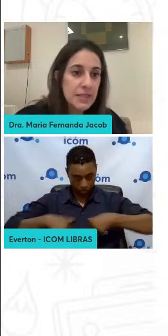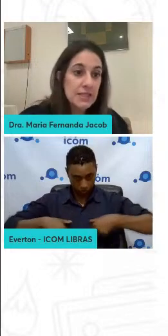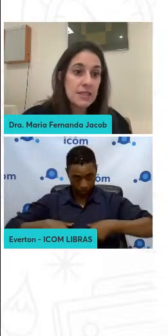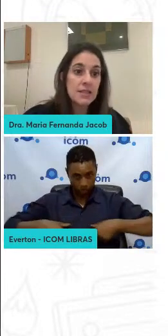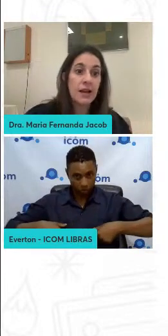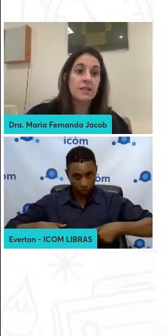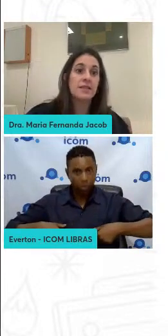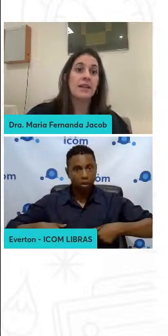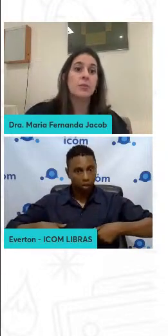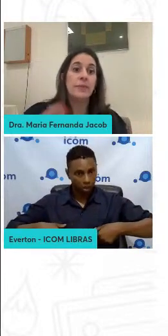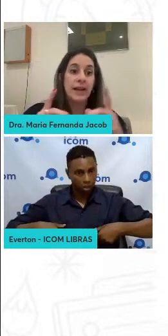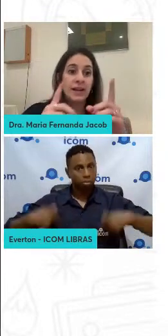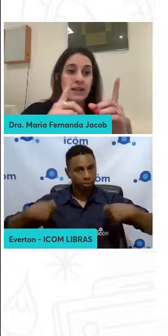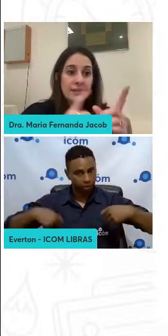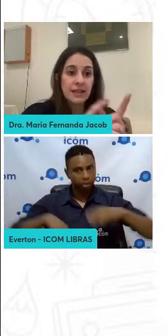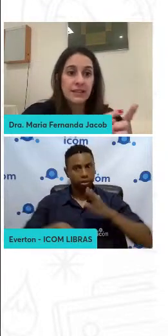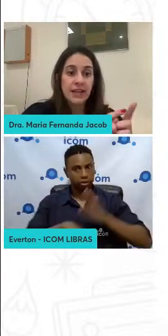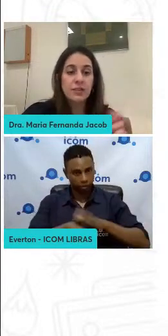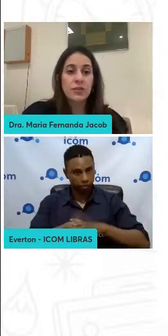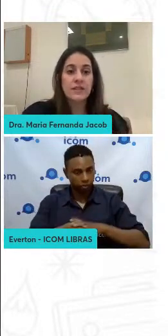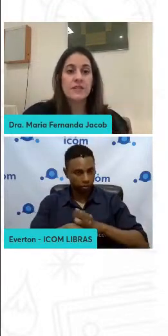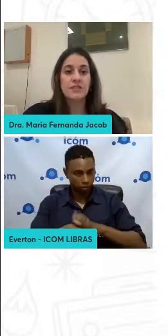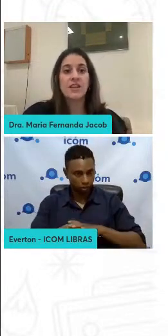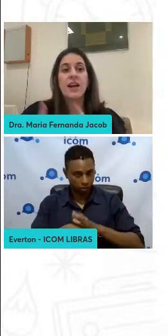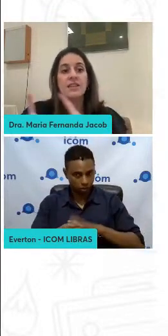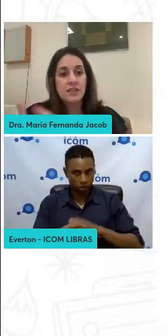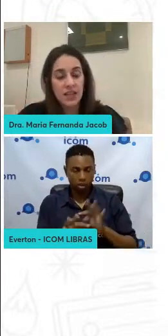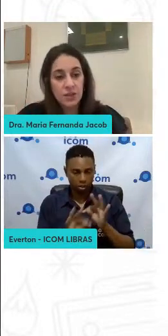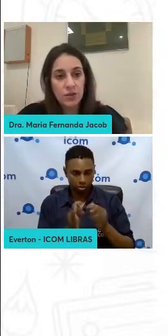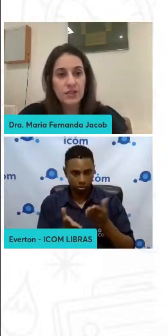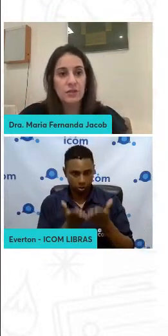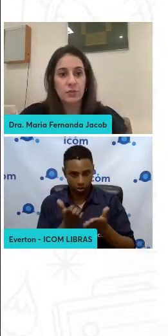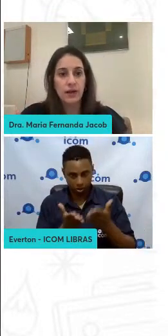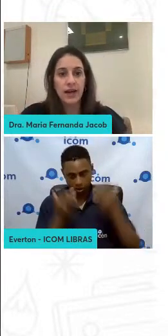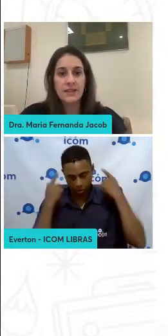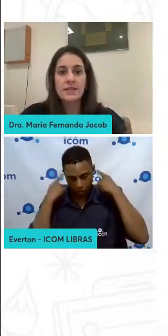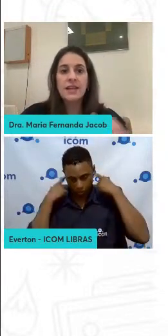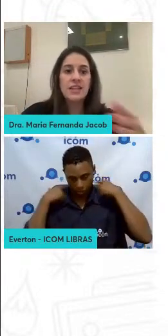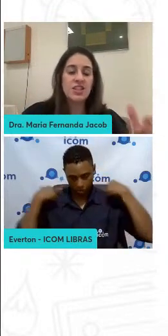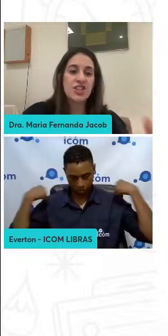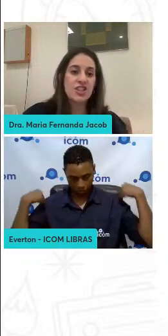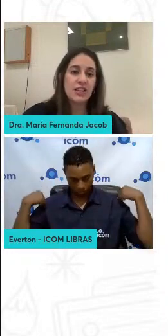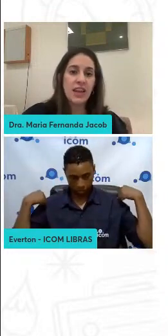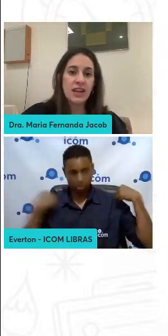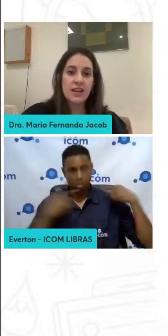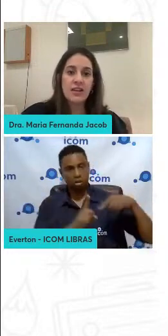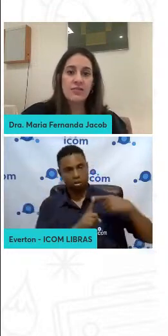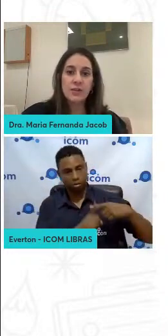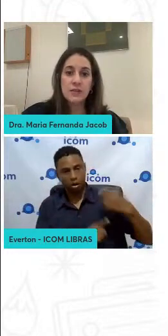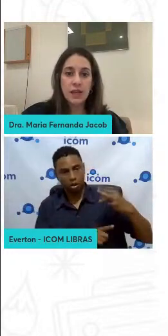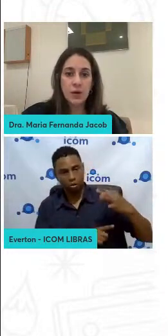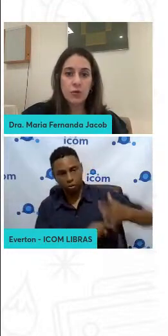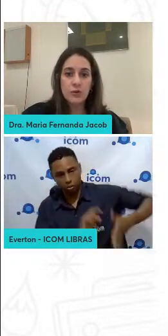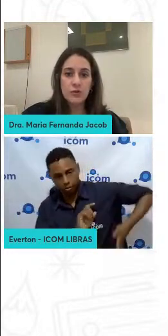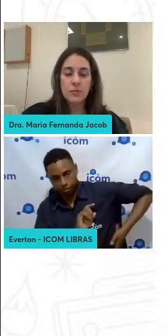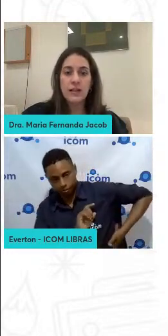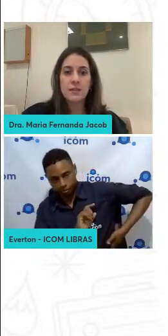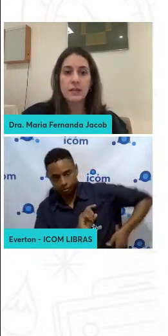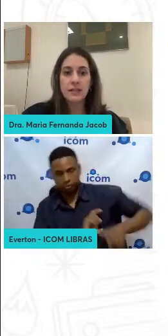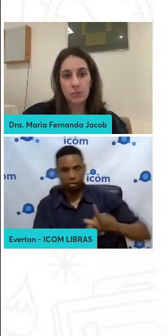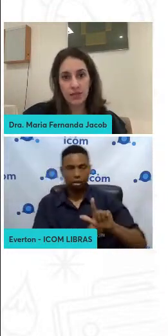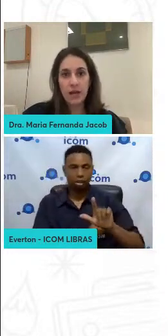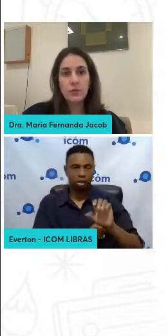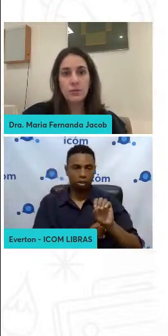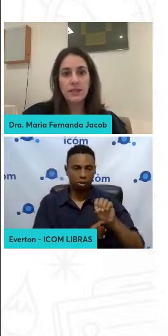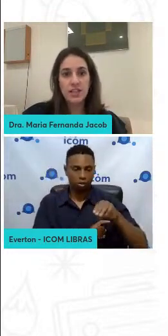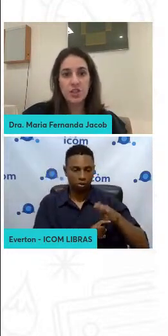tratamento que precisa ser realizado para tratar dores cervicais e dores lombares, e a gente tem vários recursos no Pilates